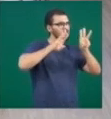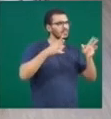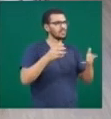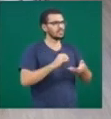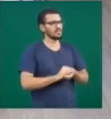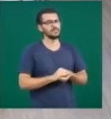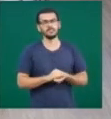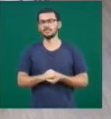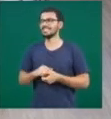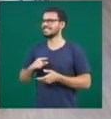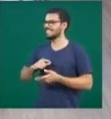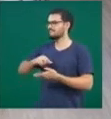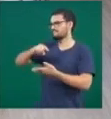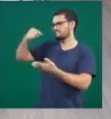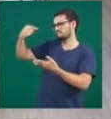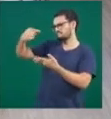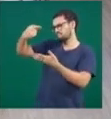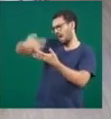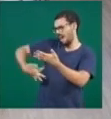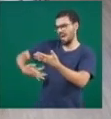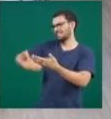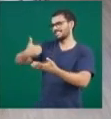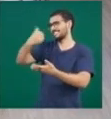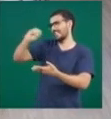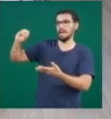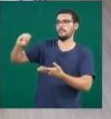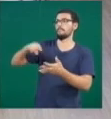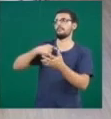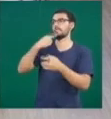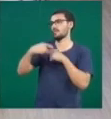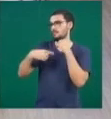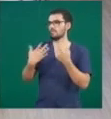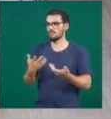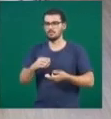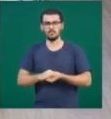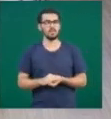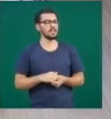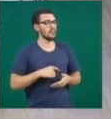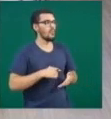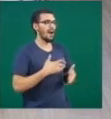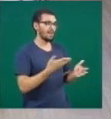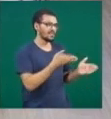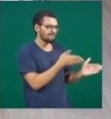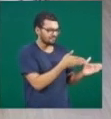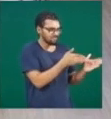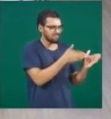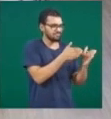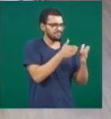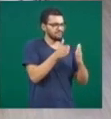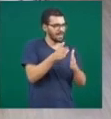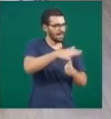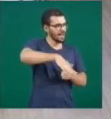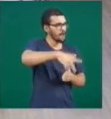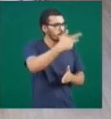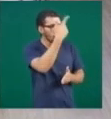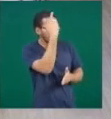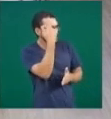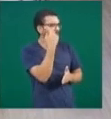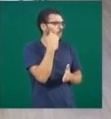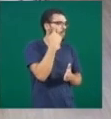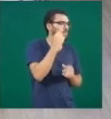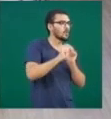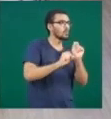Mais de 100 tópicos. Sim, não tem como falar de tudo isso. Acho que a gente pode ir para um outro lado, que as pessoas às vezes não estão pensando muito, que você Isso. estava dizendo, que é o